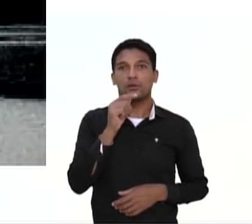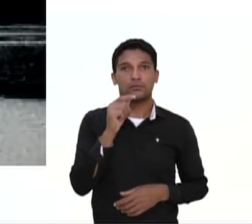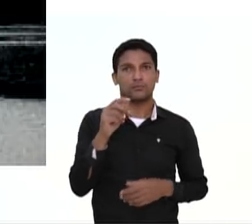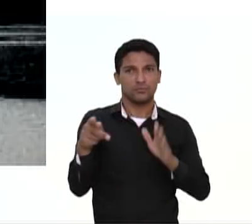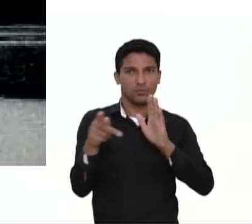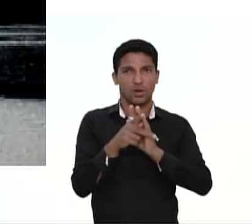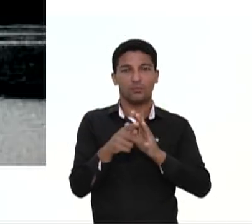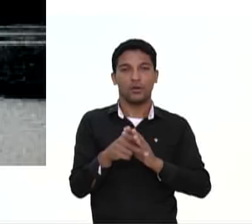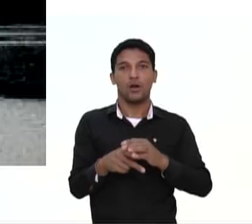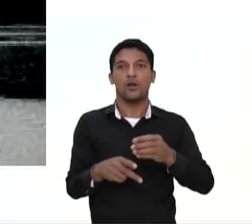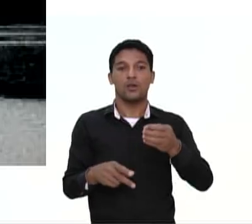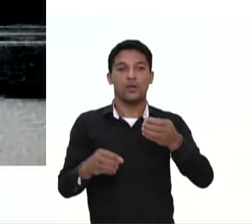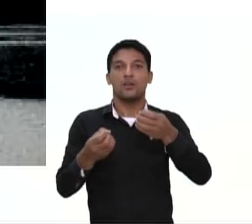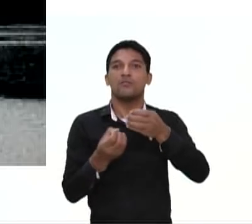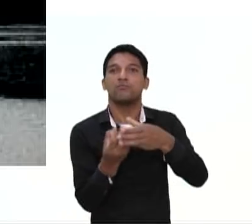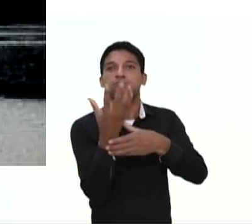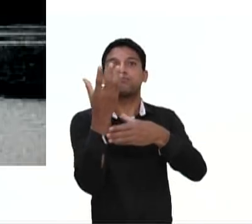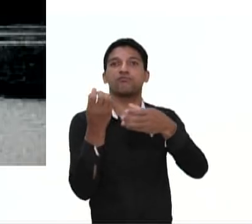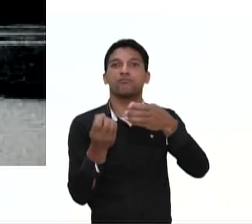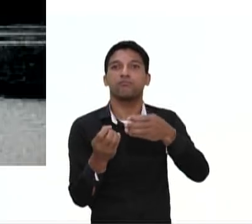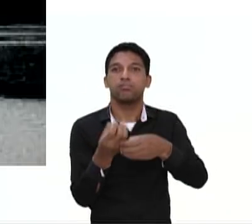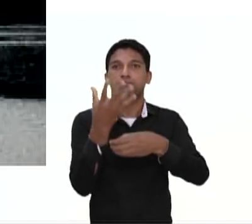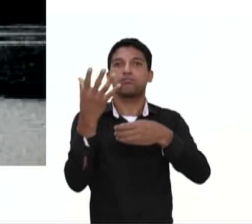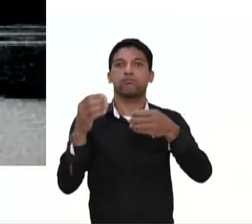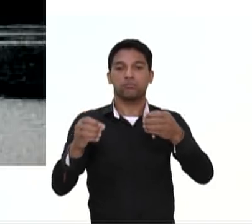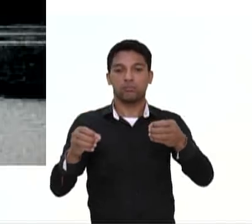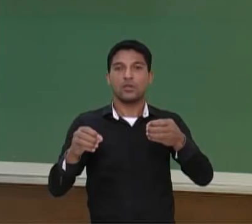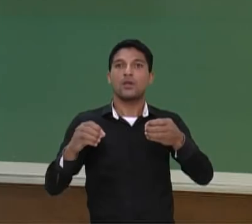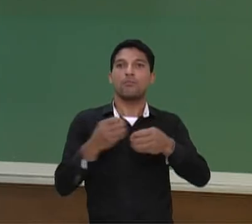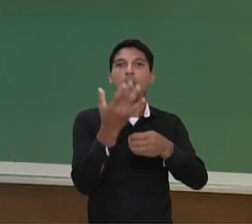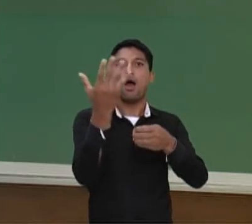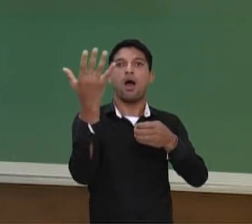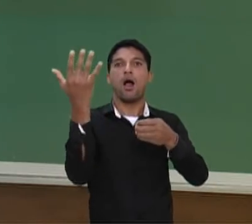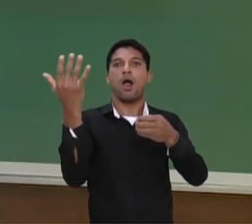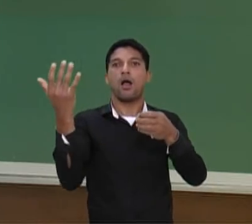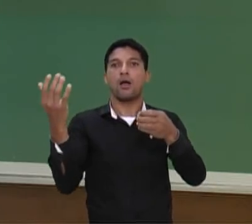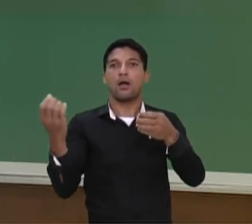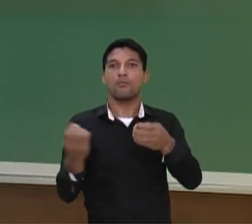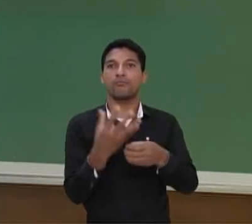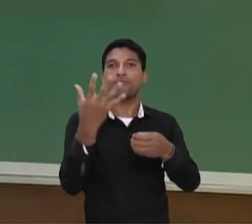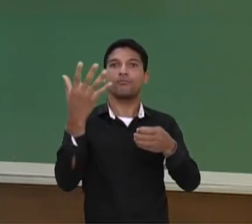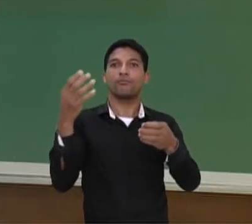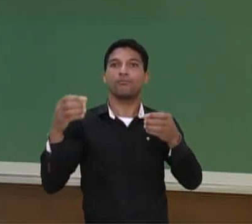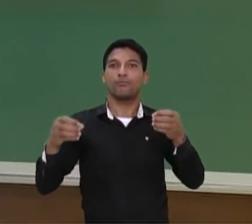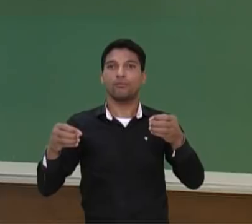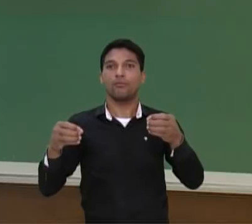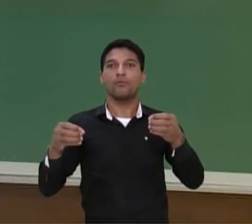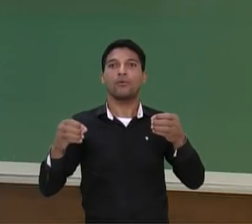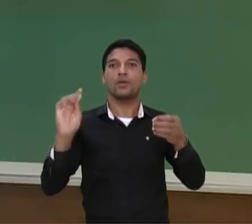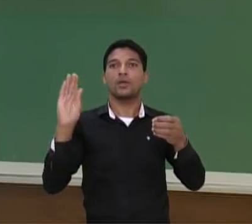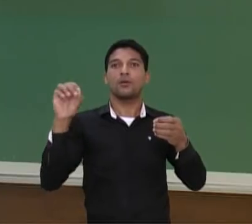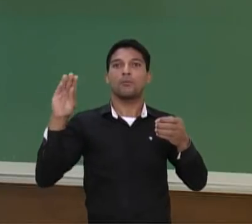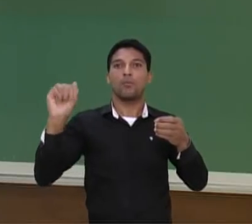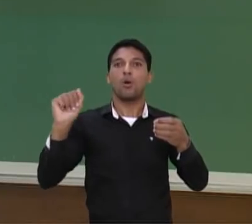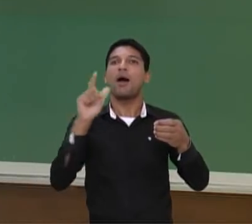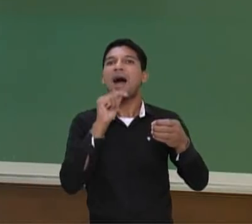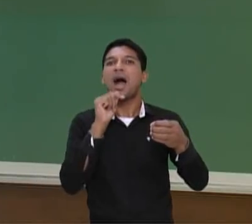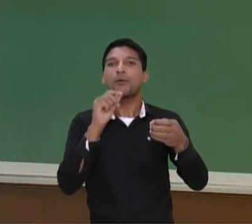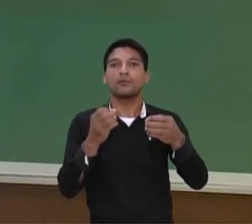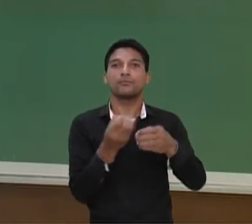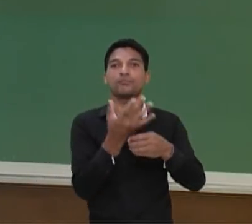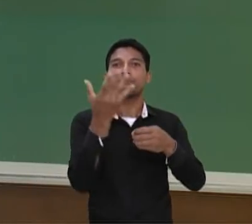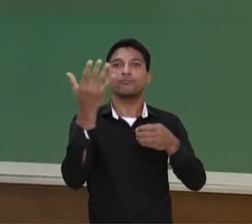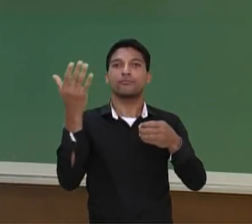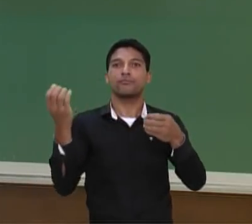pela água jogada por meio de duas bombas então as bombas estão contra aquele chafariz lá no meio do lago